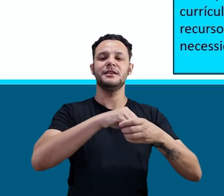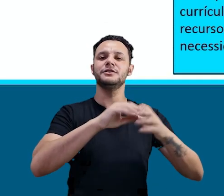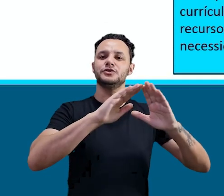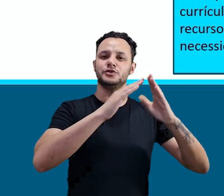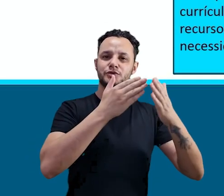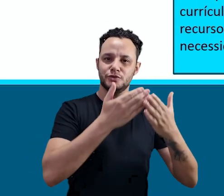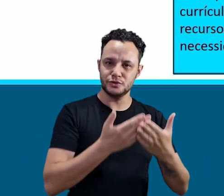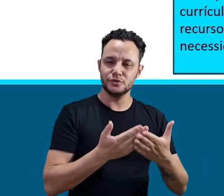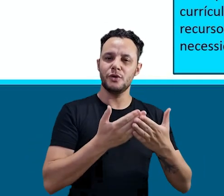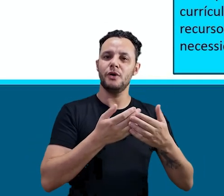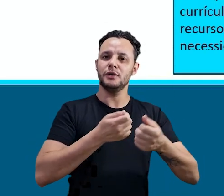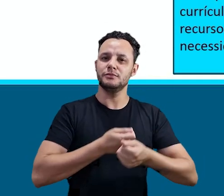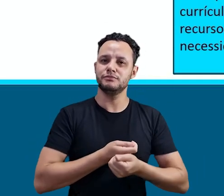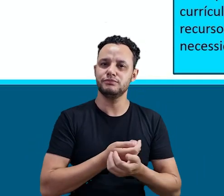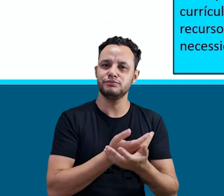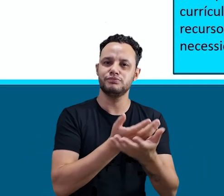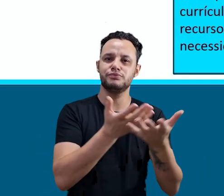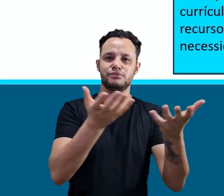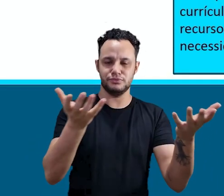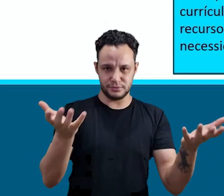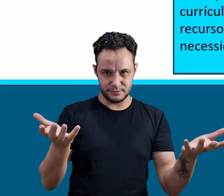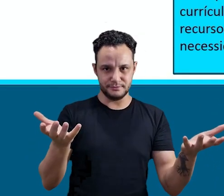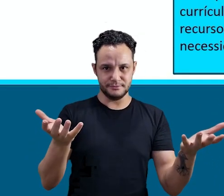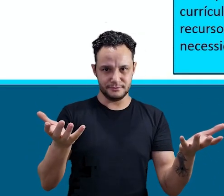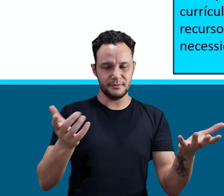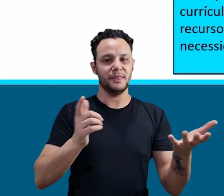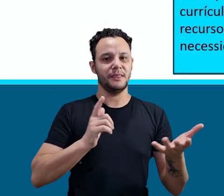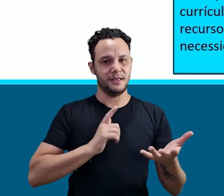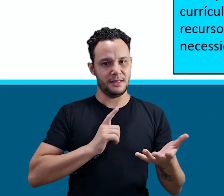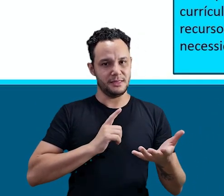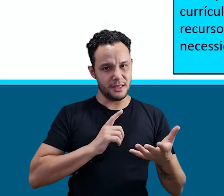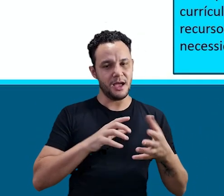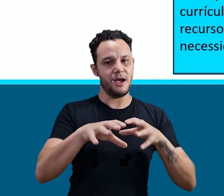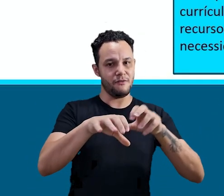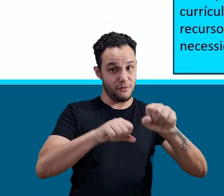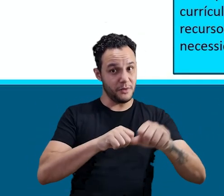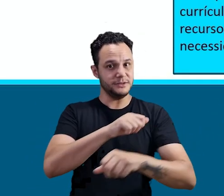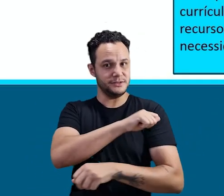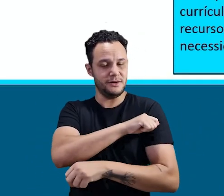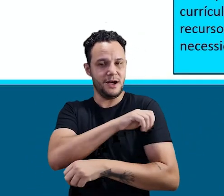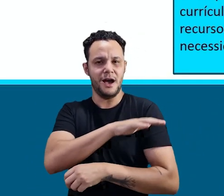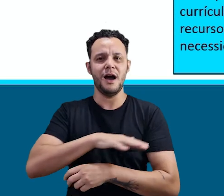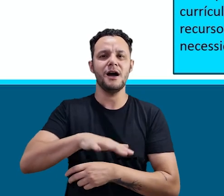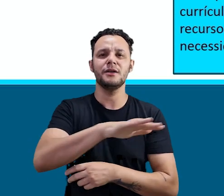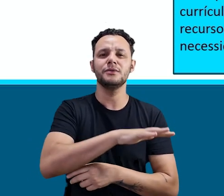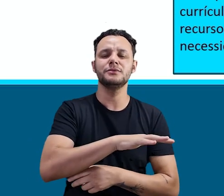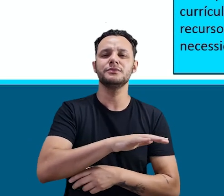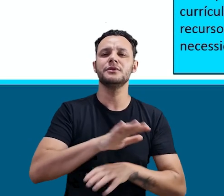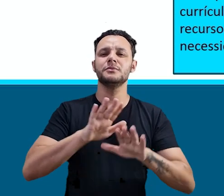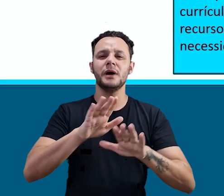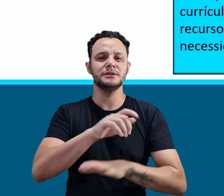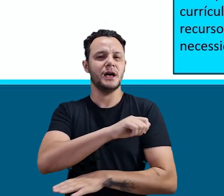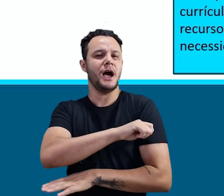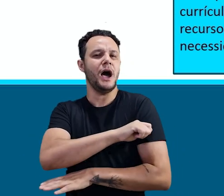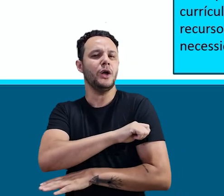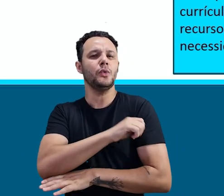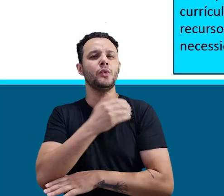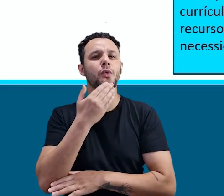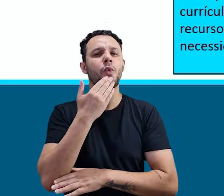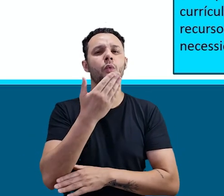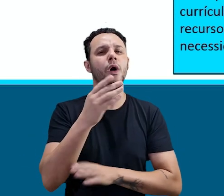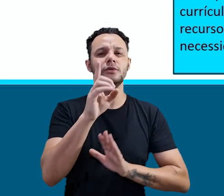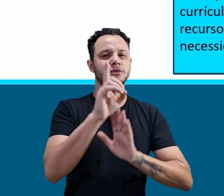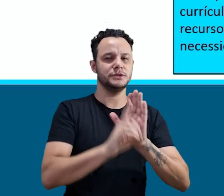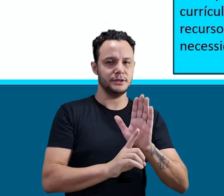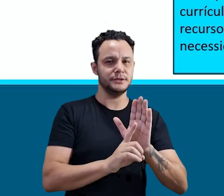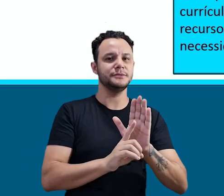organizados institucionalmente, prestado de forma complementar ou suplementar à formação dos alunos do ensino regular. Quais são